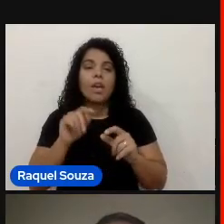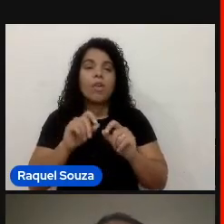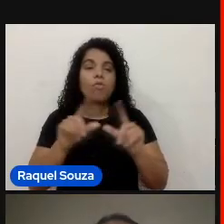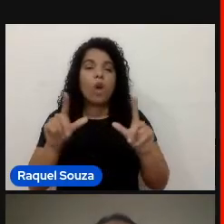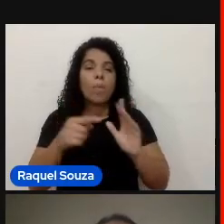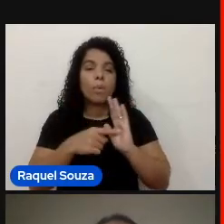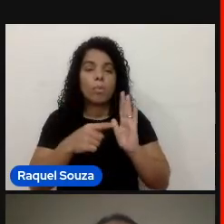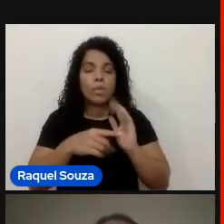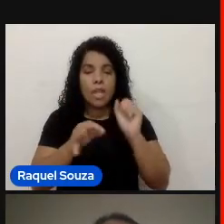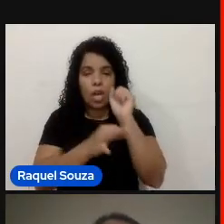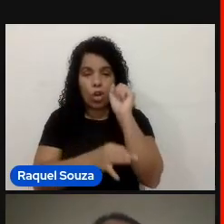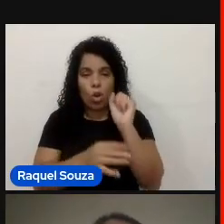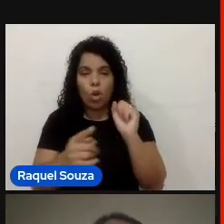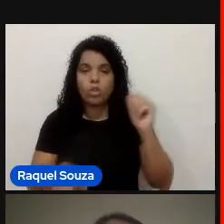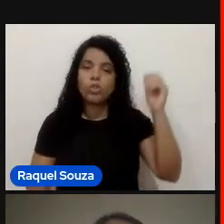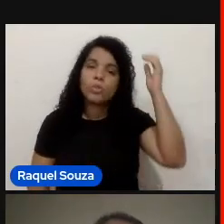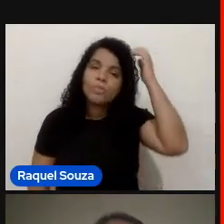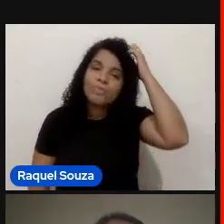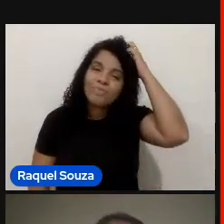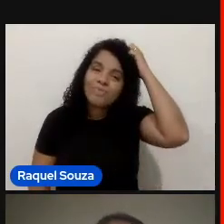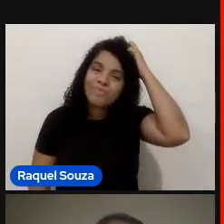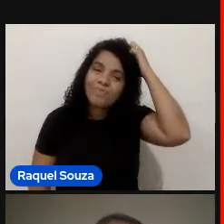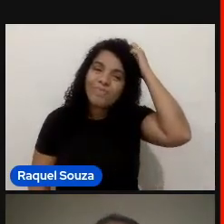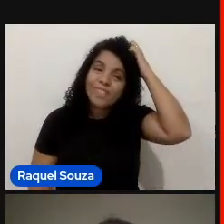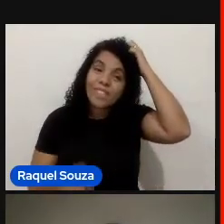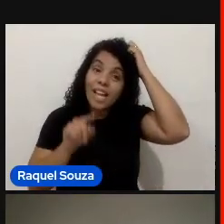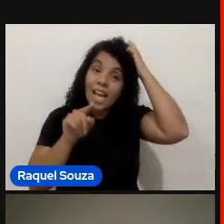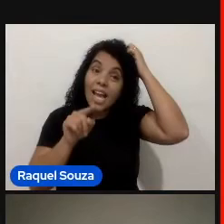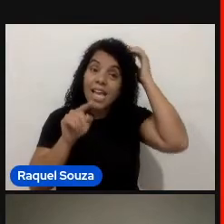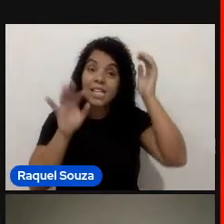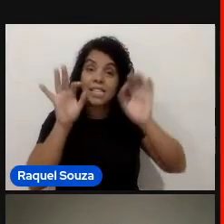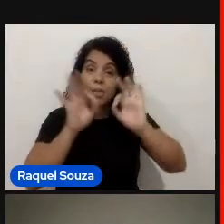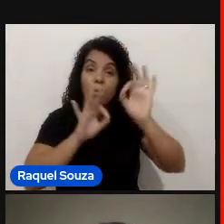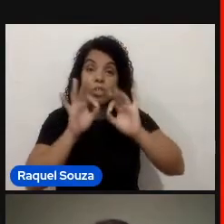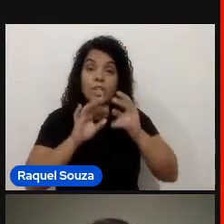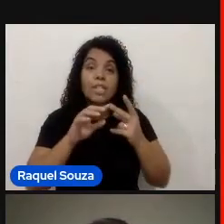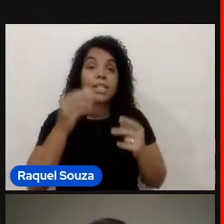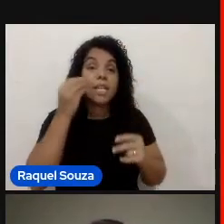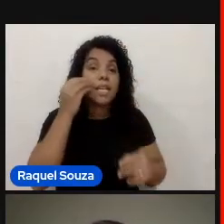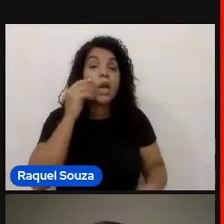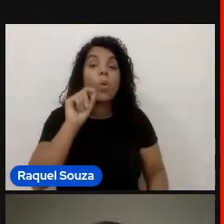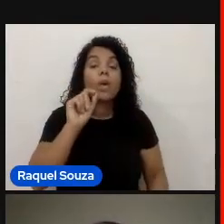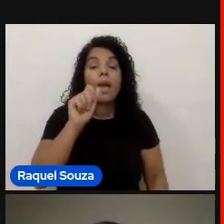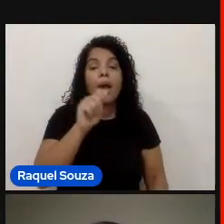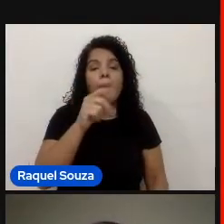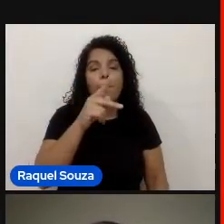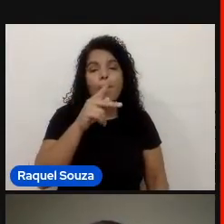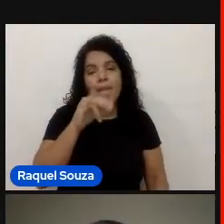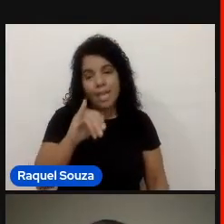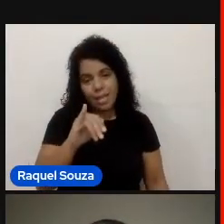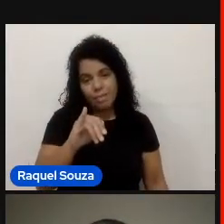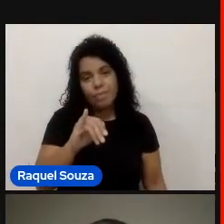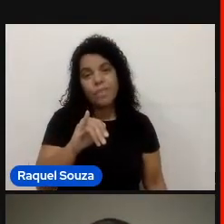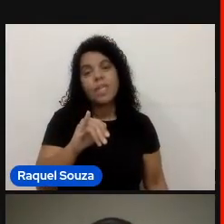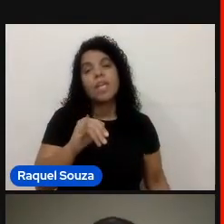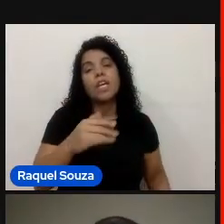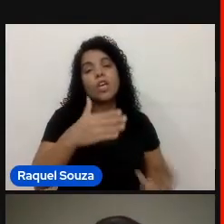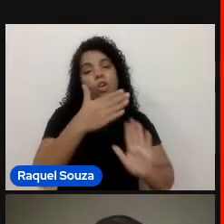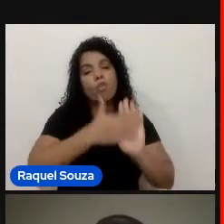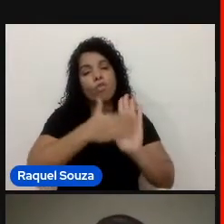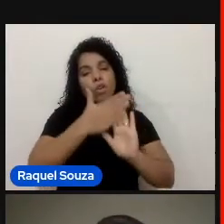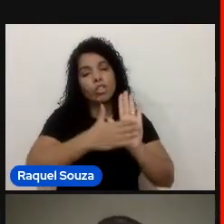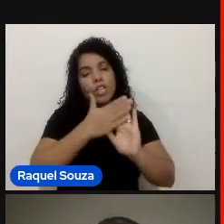código. Esse projeto ele está testando a API e o front-end do Server REST, que é o projeto do